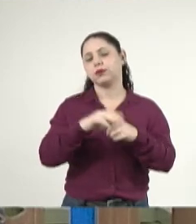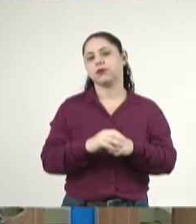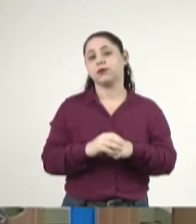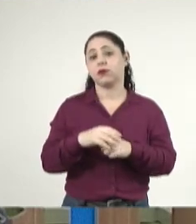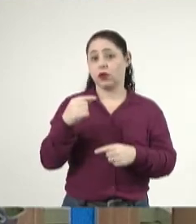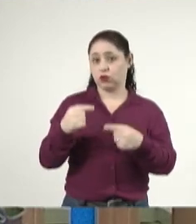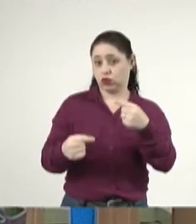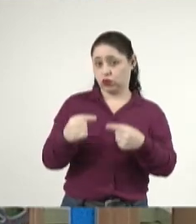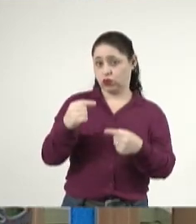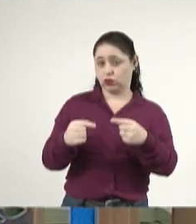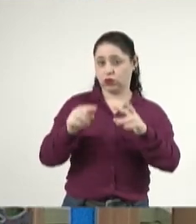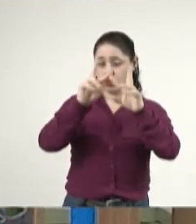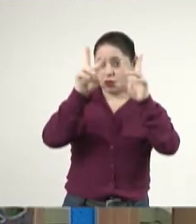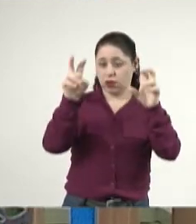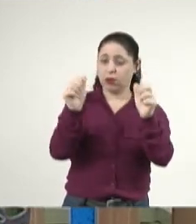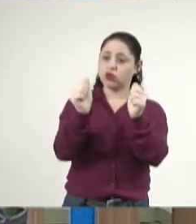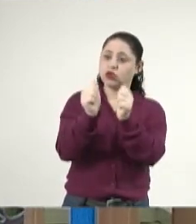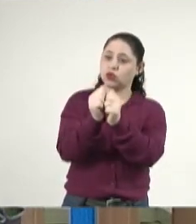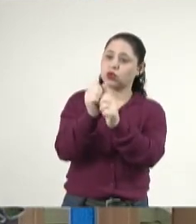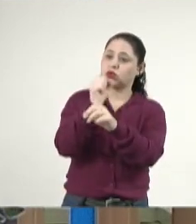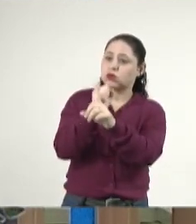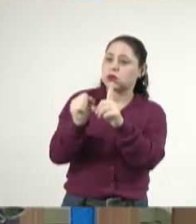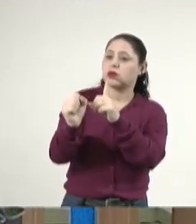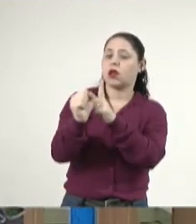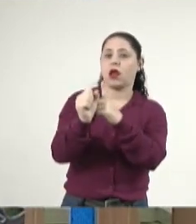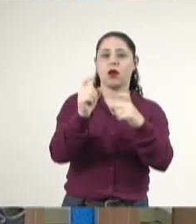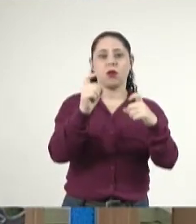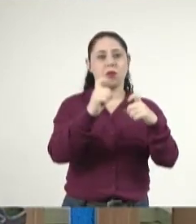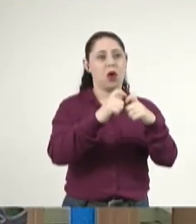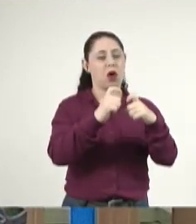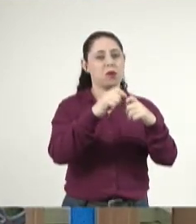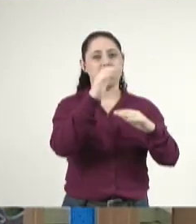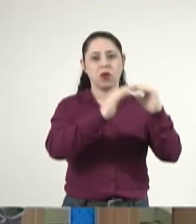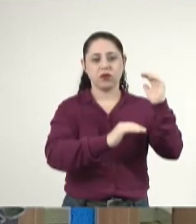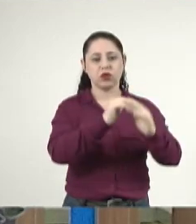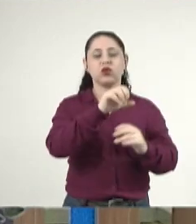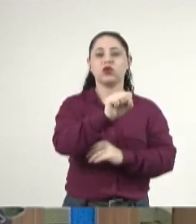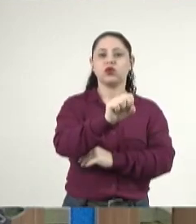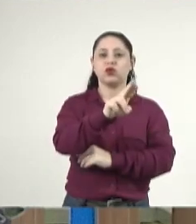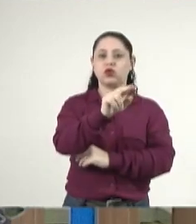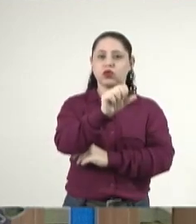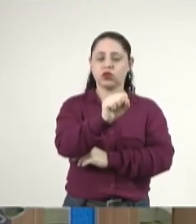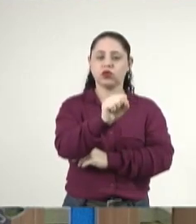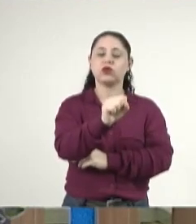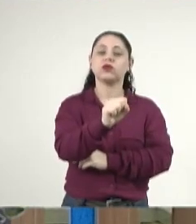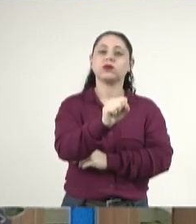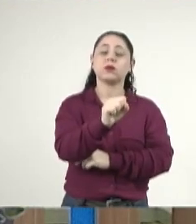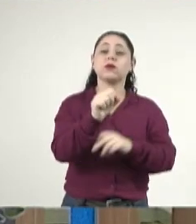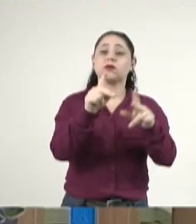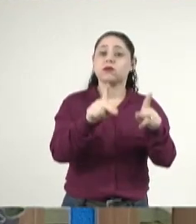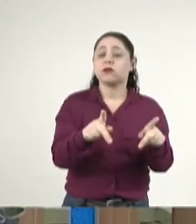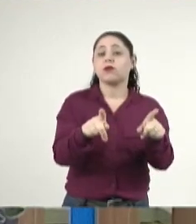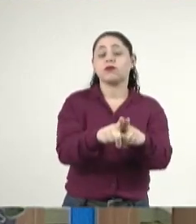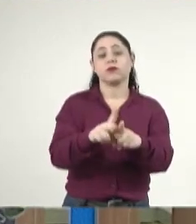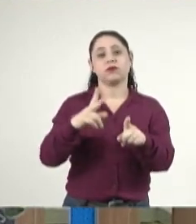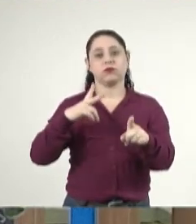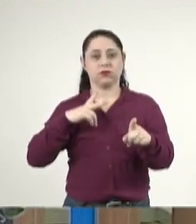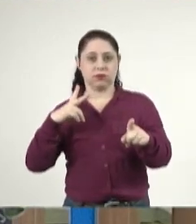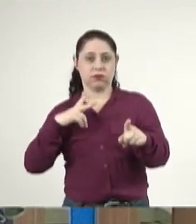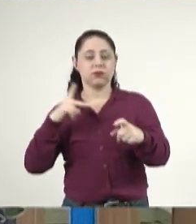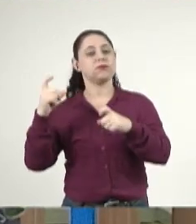debater o tema com a sociedade, também com os profissionais tanto do Sistema Único de Saúde, dos serviços públicos de saúde, como também